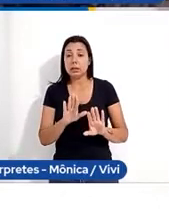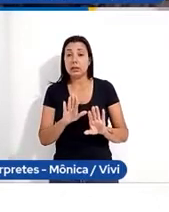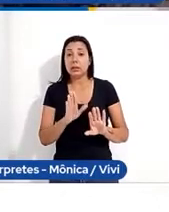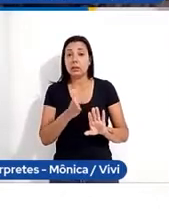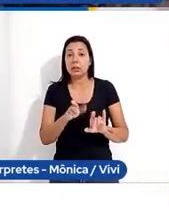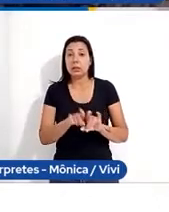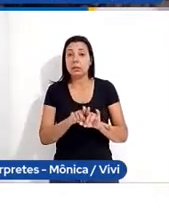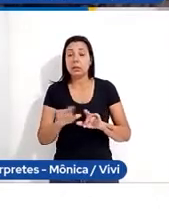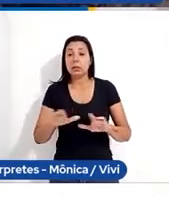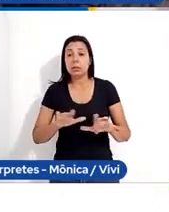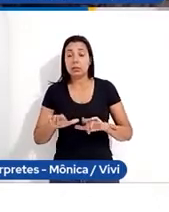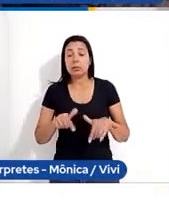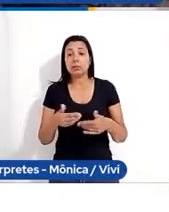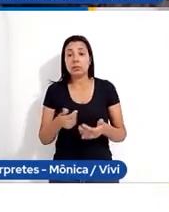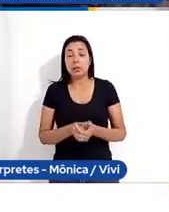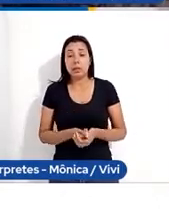Estamos trabalhando justamente para isso.